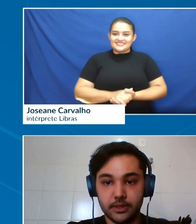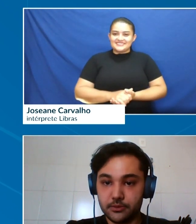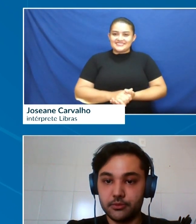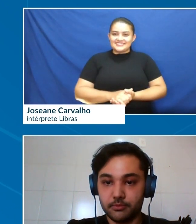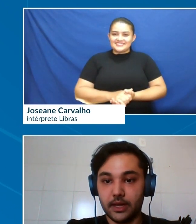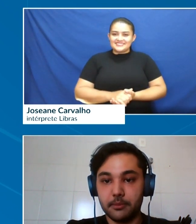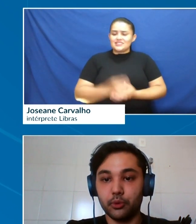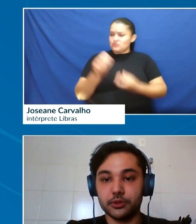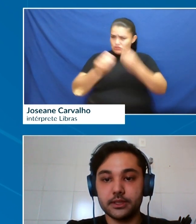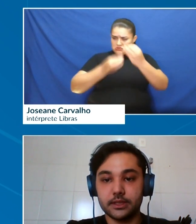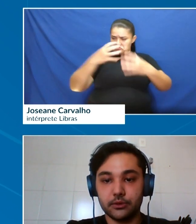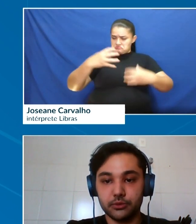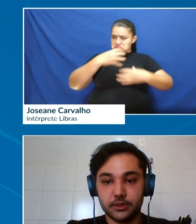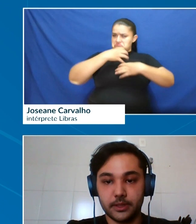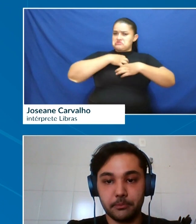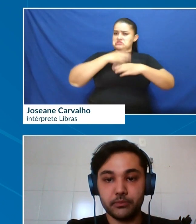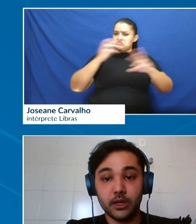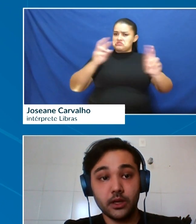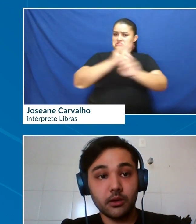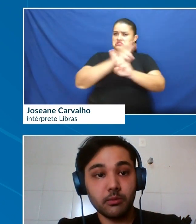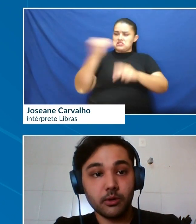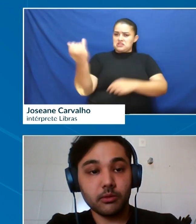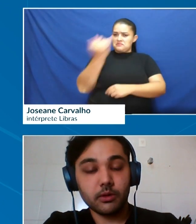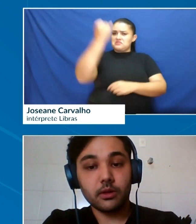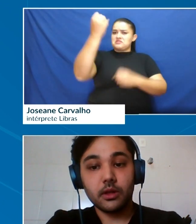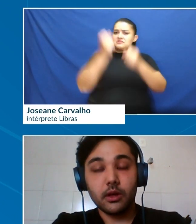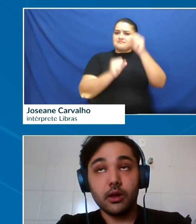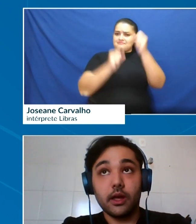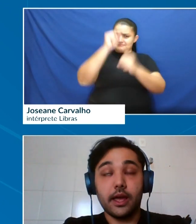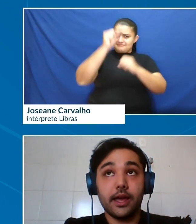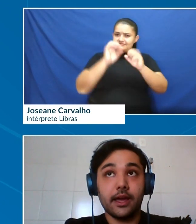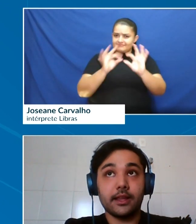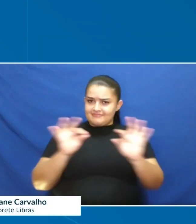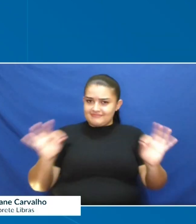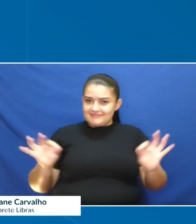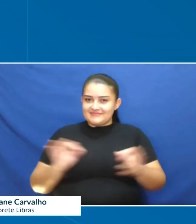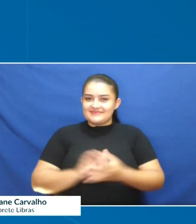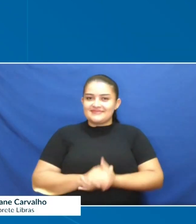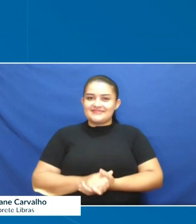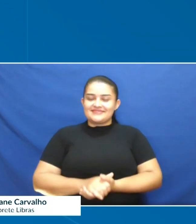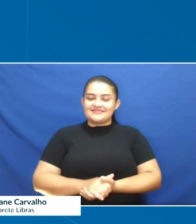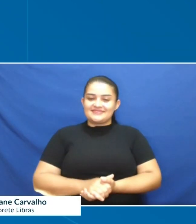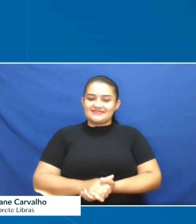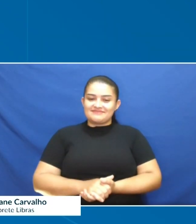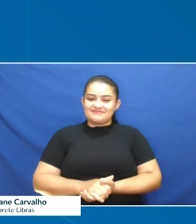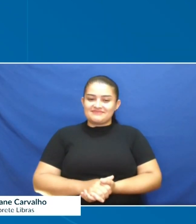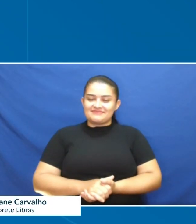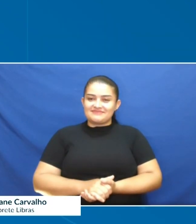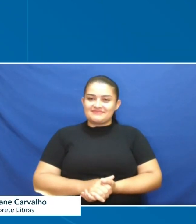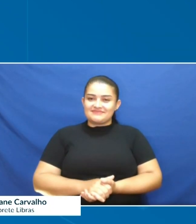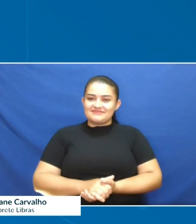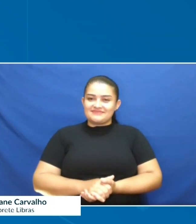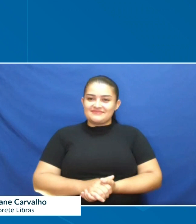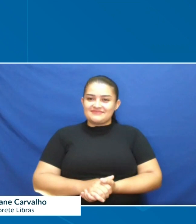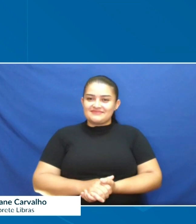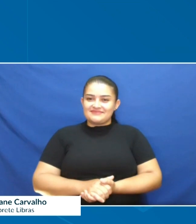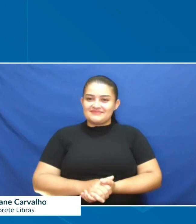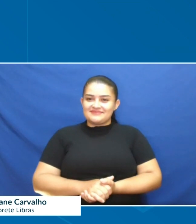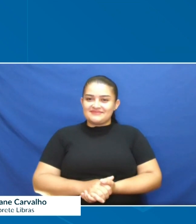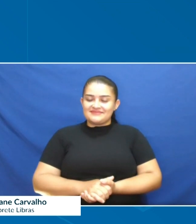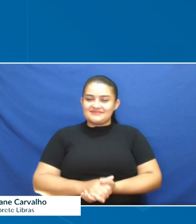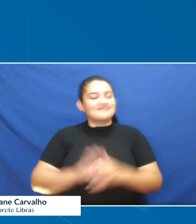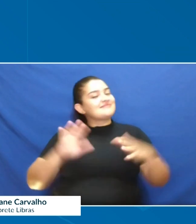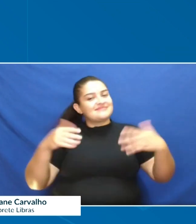a isso? A importância da indústria? Isso. Bom, na verdade, como futuro engenheiro de